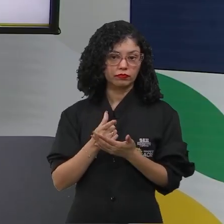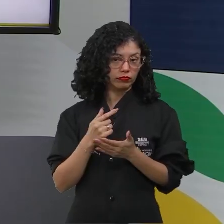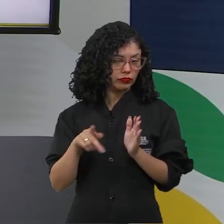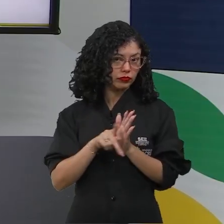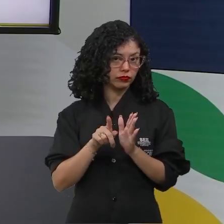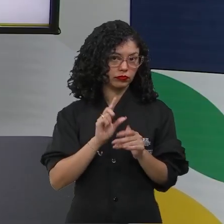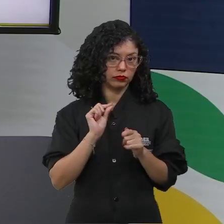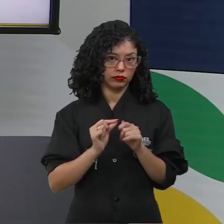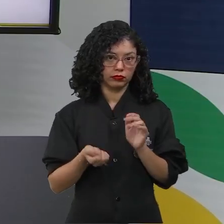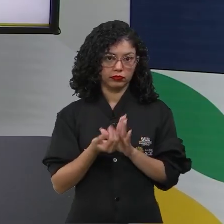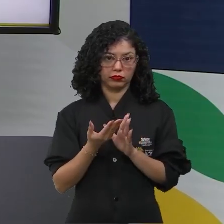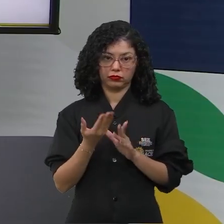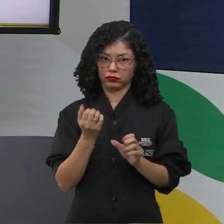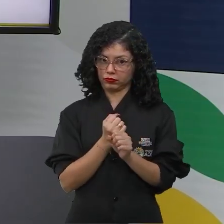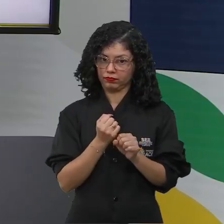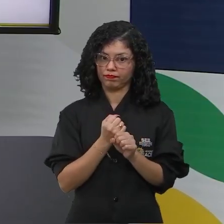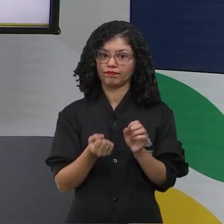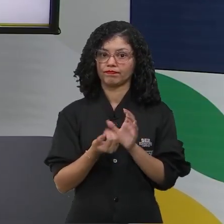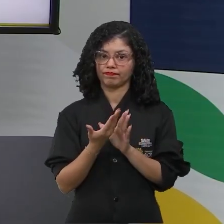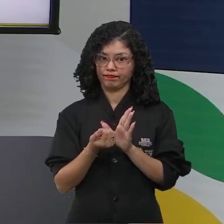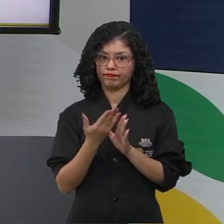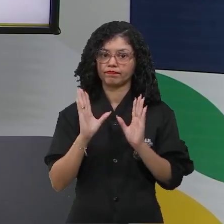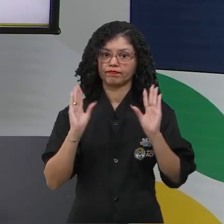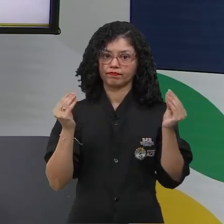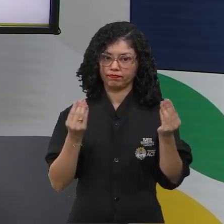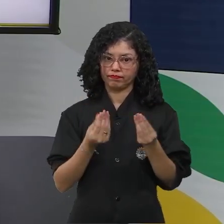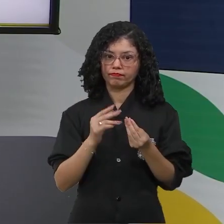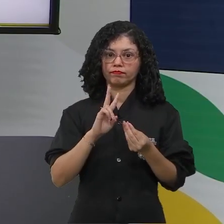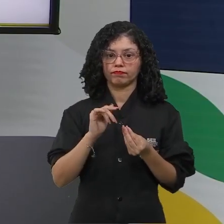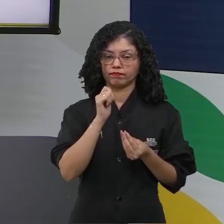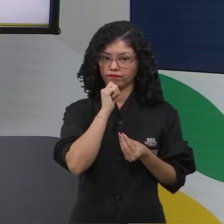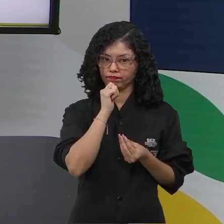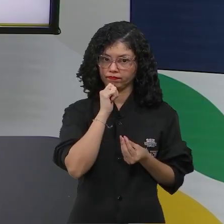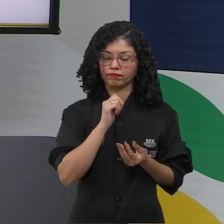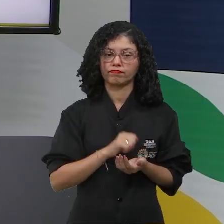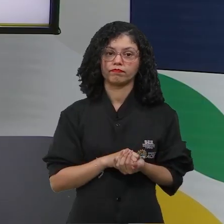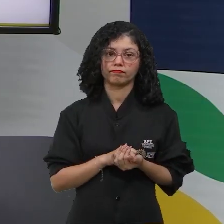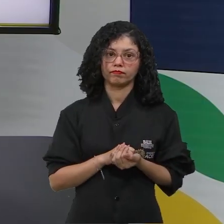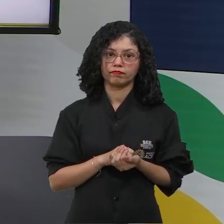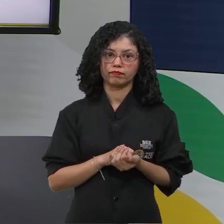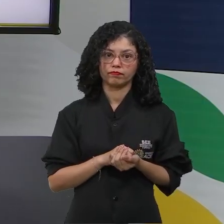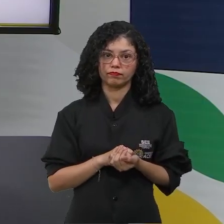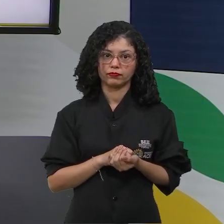constrói aquele produto, aquela substância que vai ser